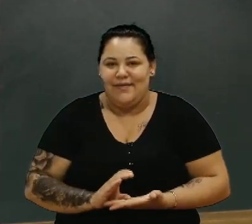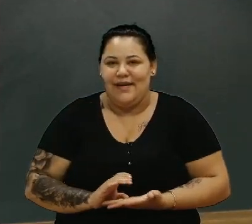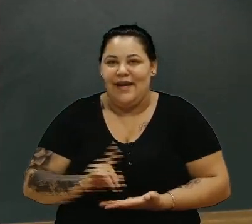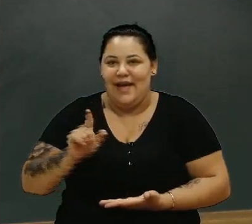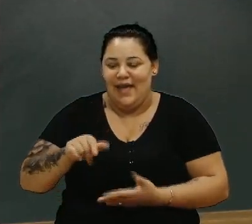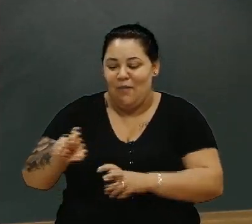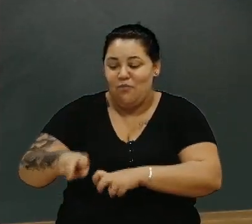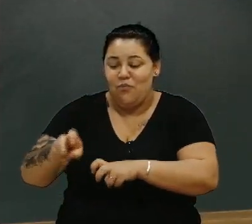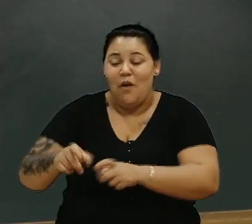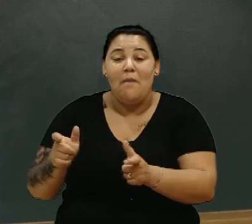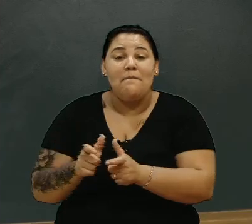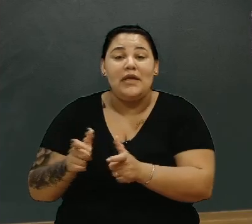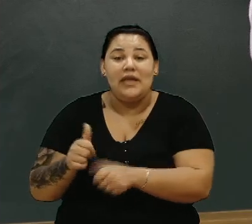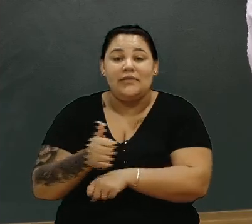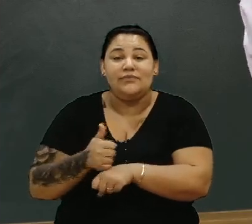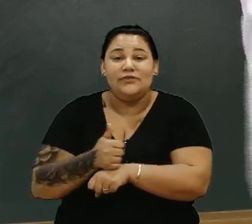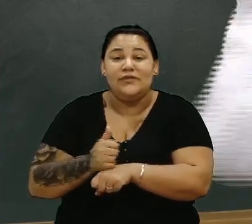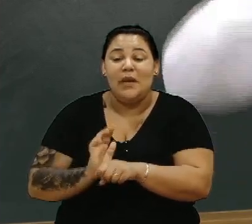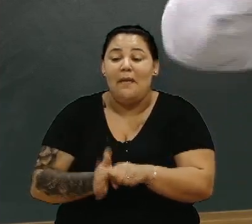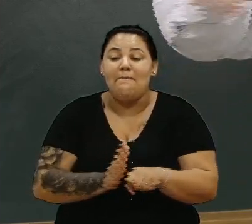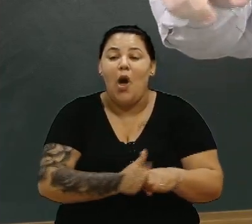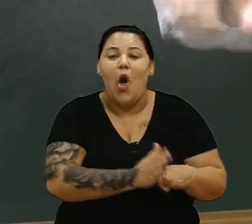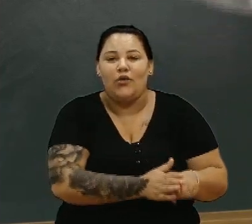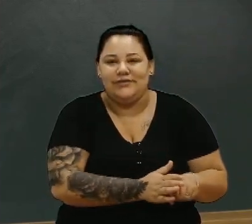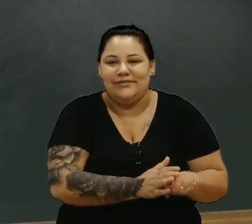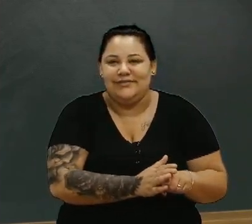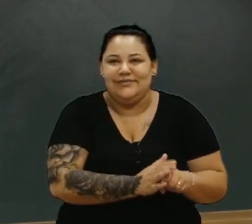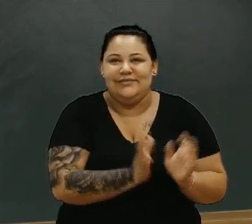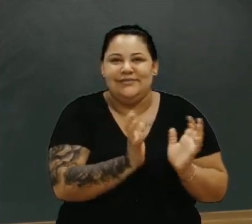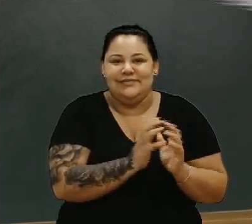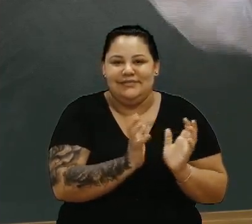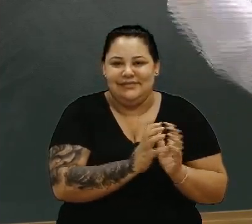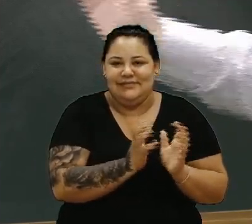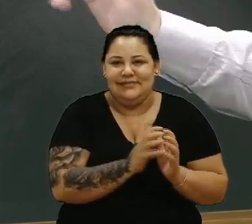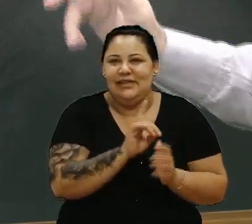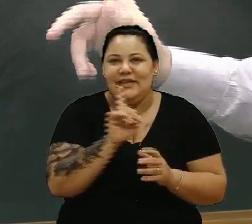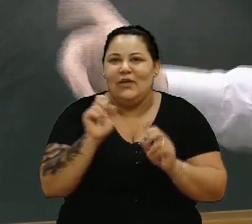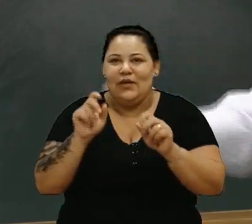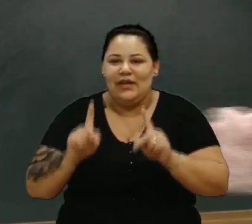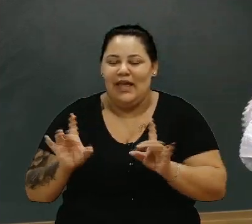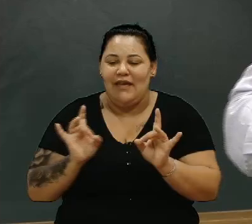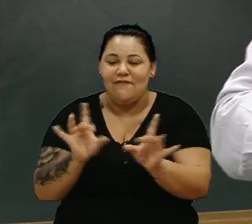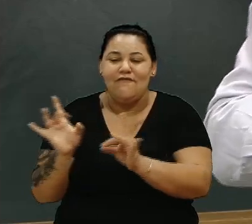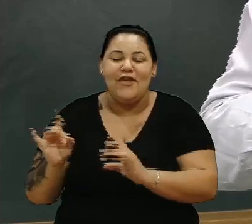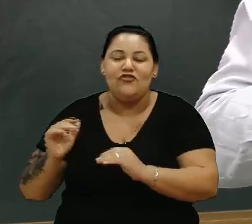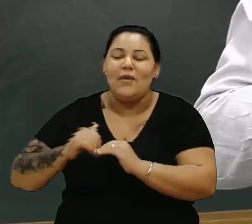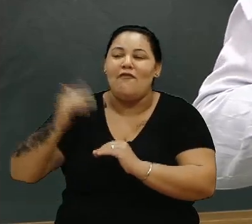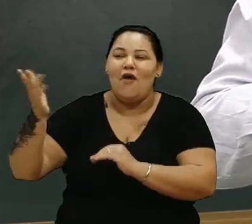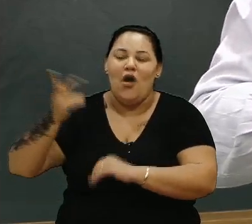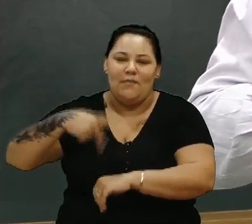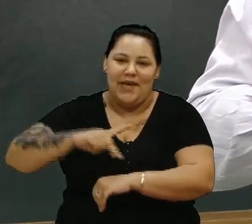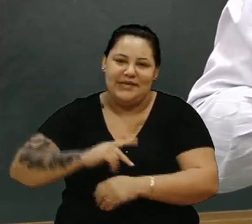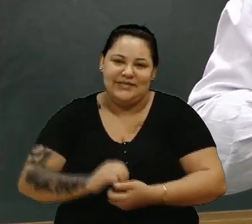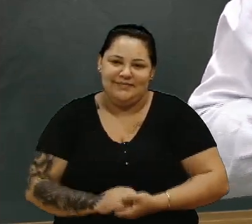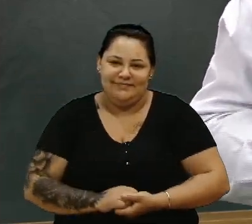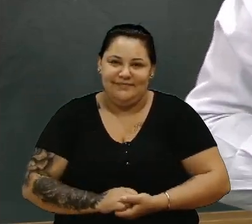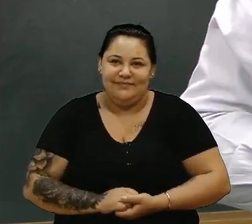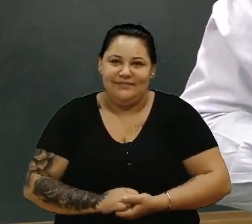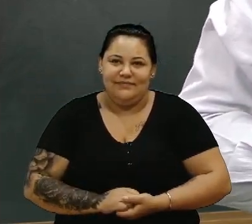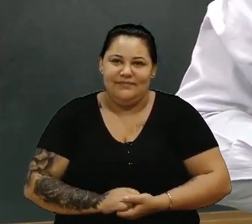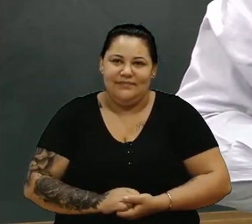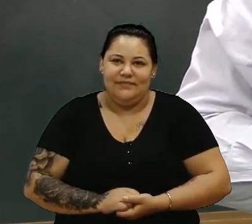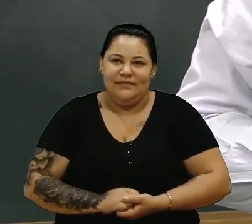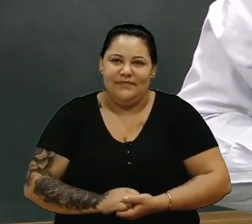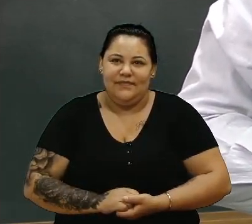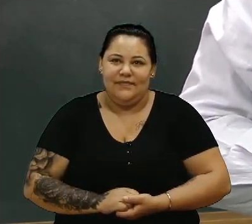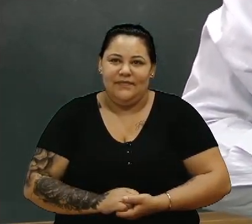plantar batata para os senhores comer. Não o cara que planta soja para exportar para a China, para alimentar gado lá. Nós precisamos conviver com a...